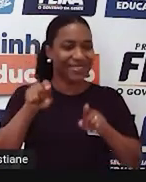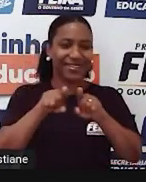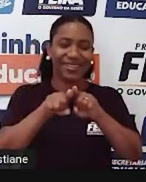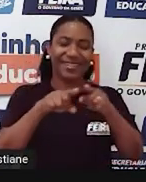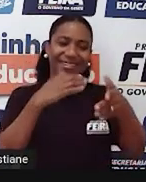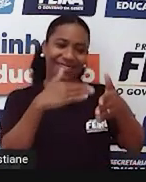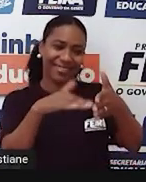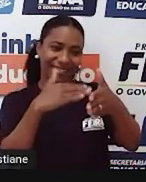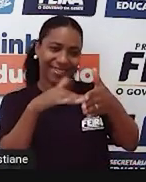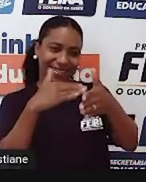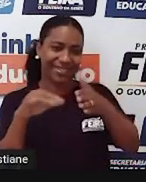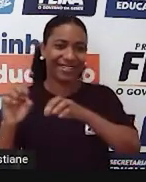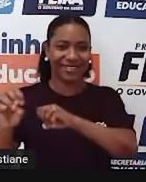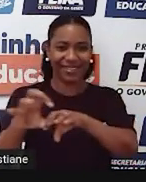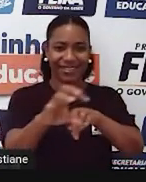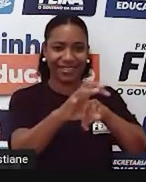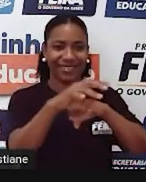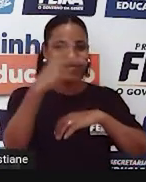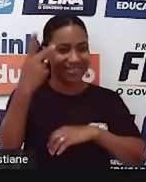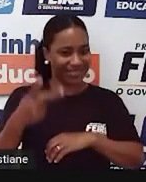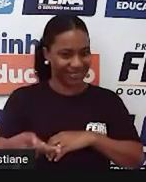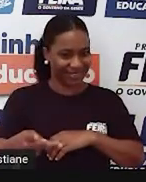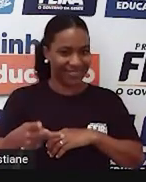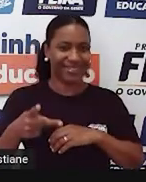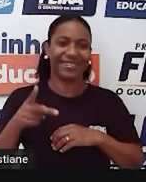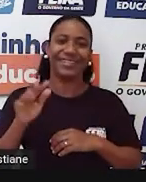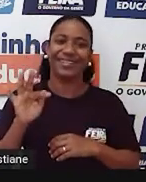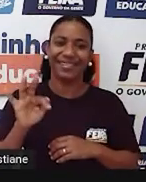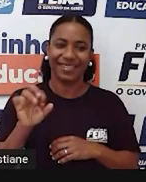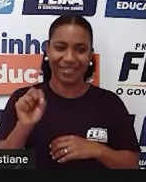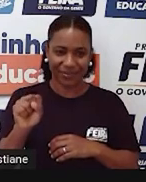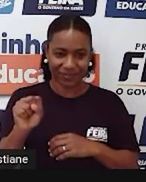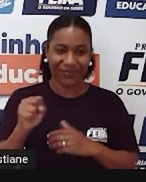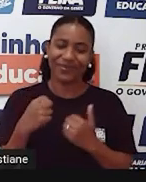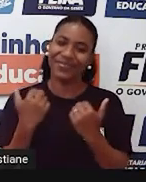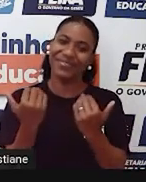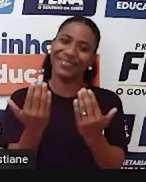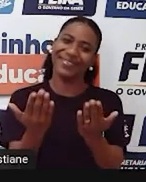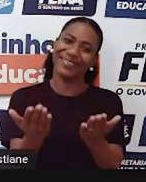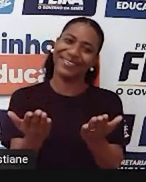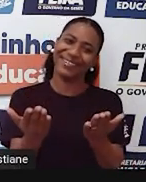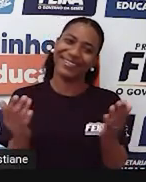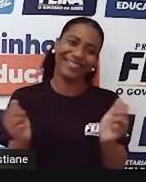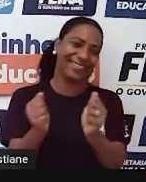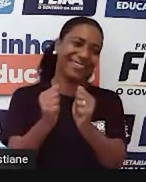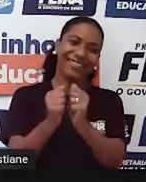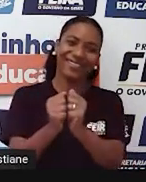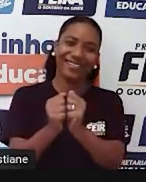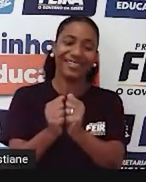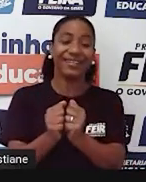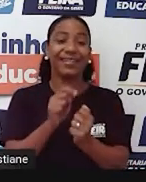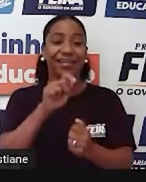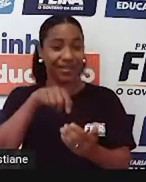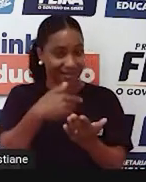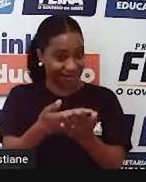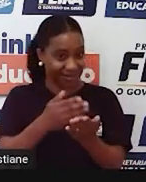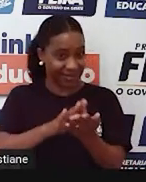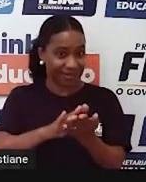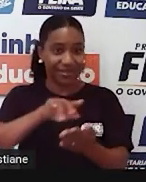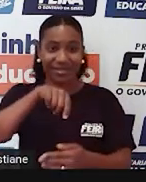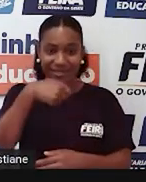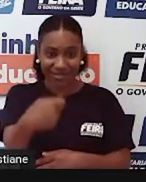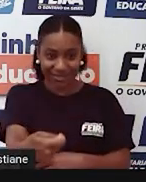Secretaria de Educação de Teixeira de Santana. E ao nosso lado, a nossa intérprete Cristiane Dias,